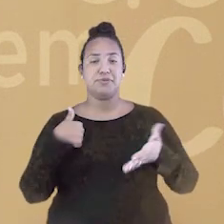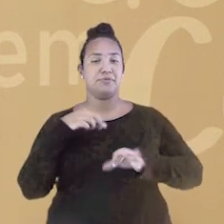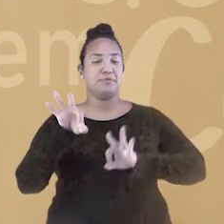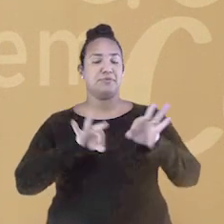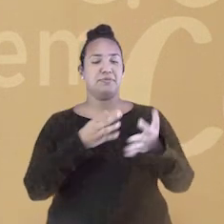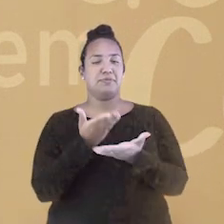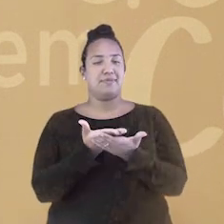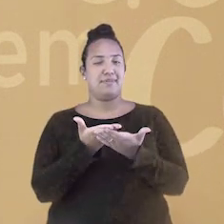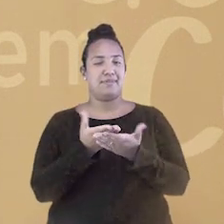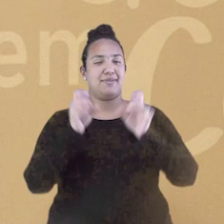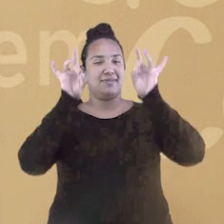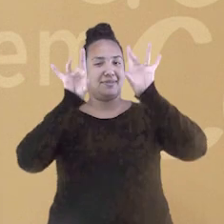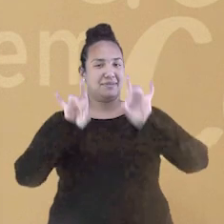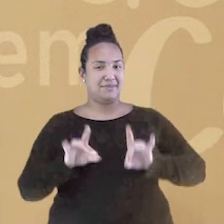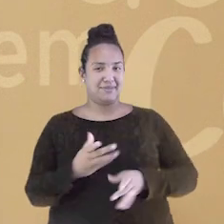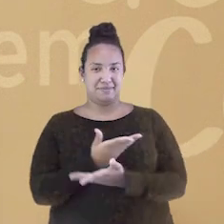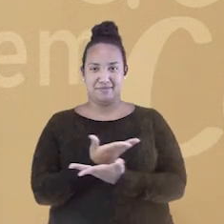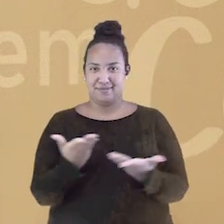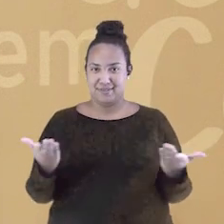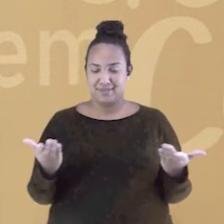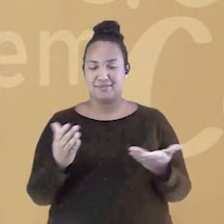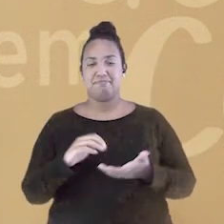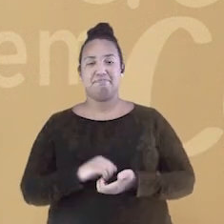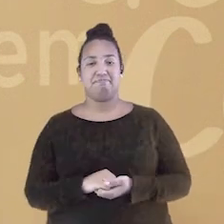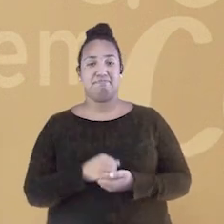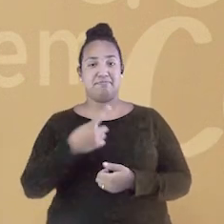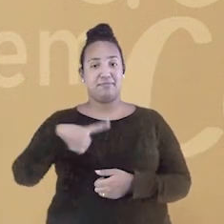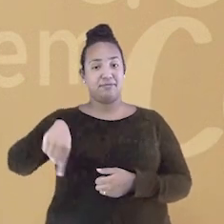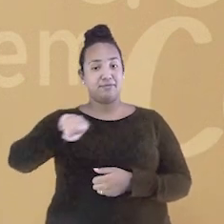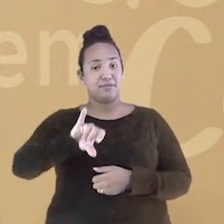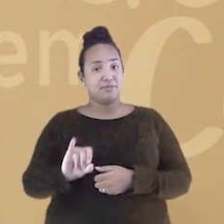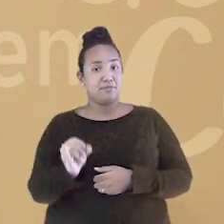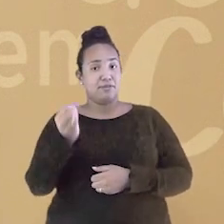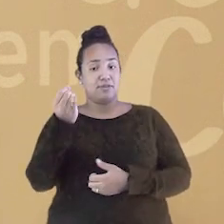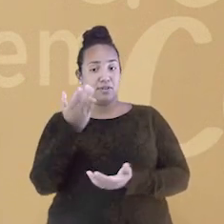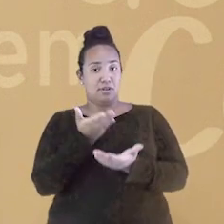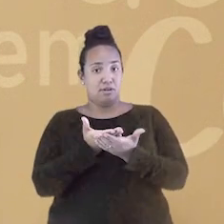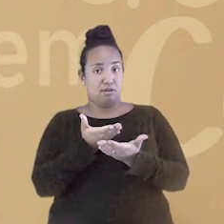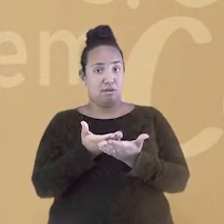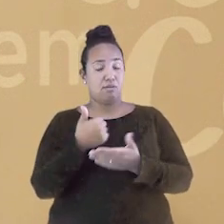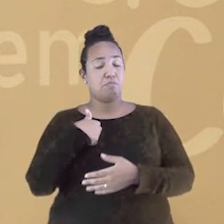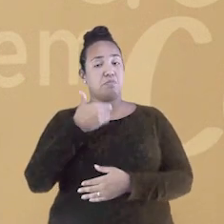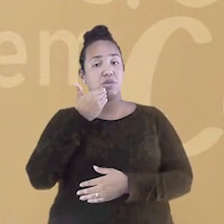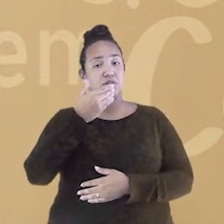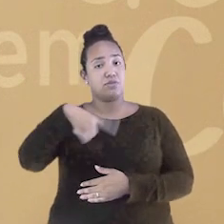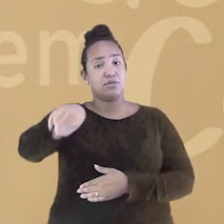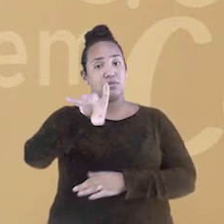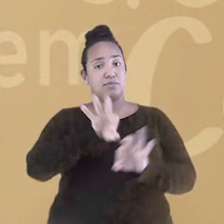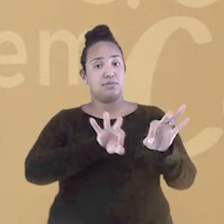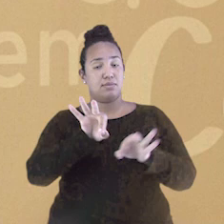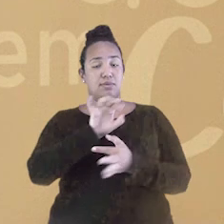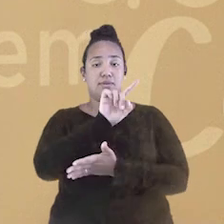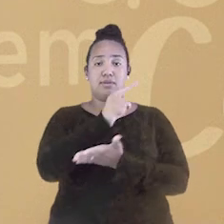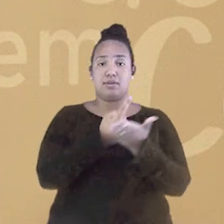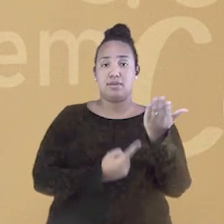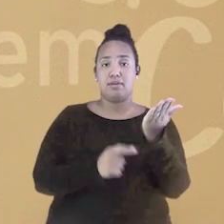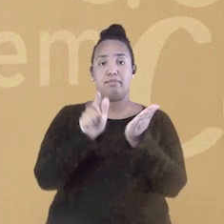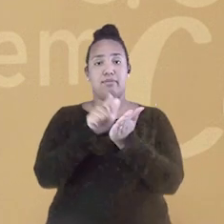você. Para tirar melhor proveito da aula, lhe convido a pegar uma folha de papel ou um caderno e um